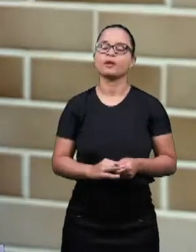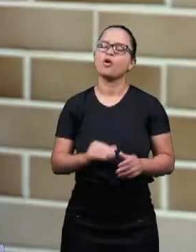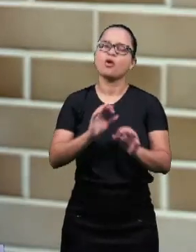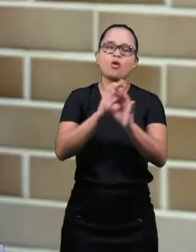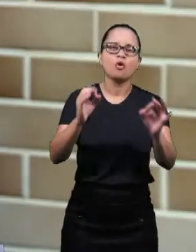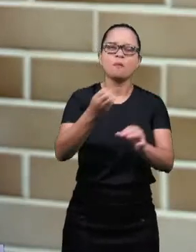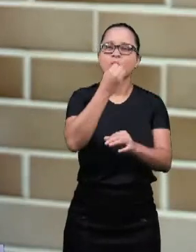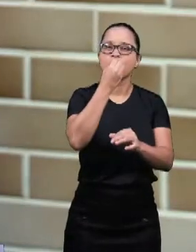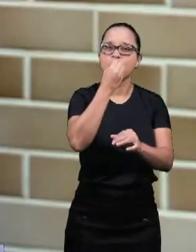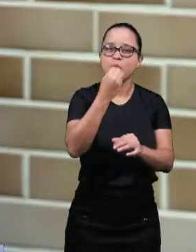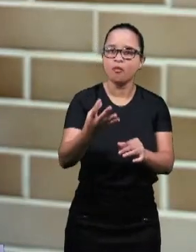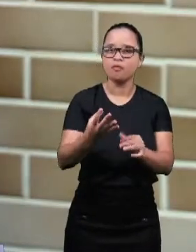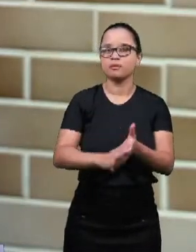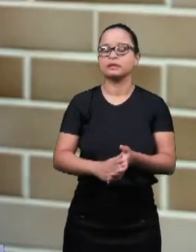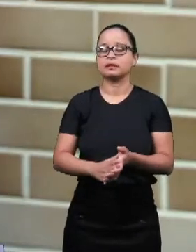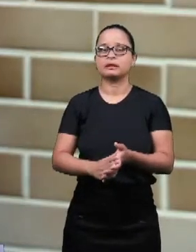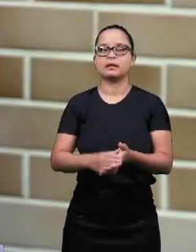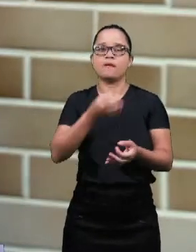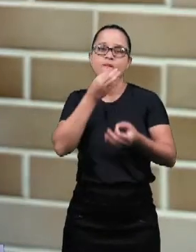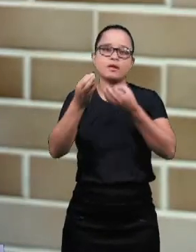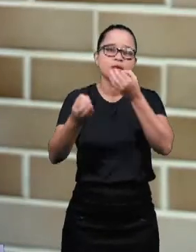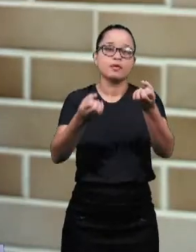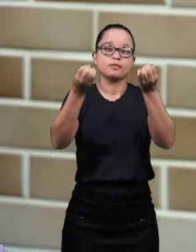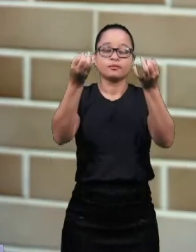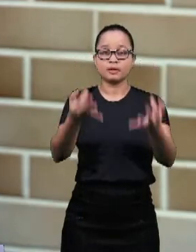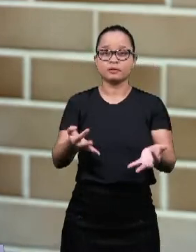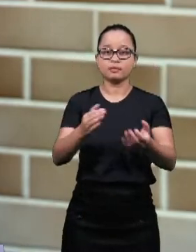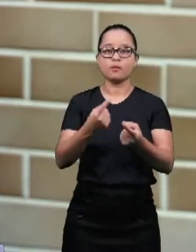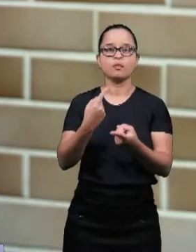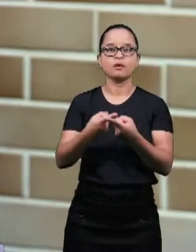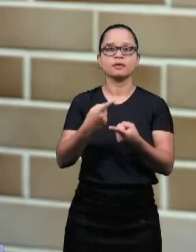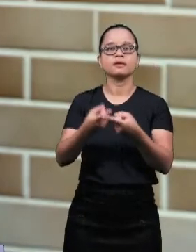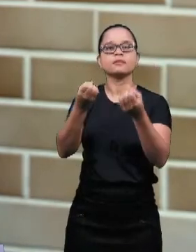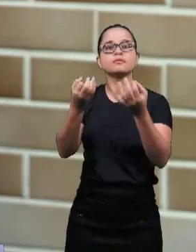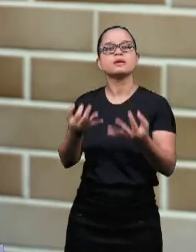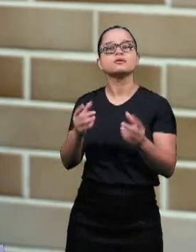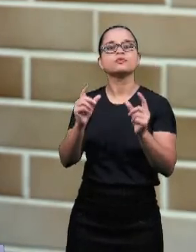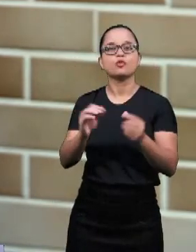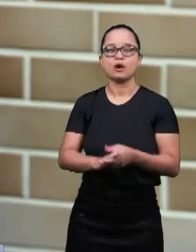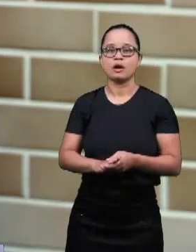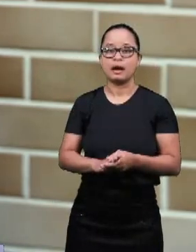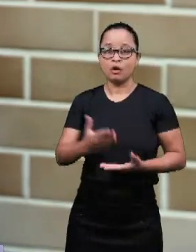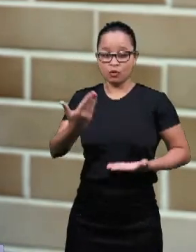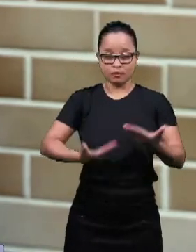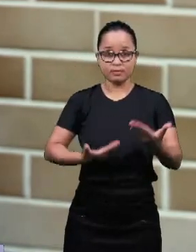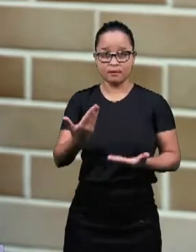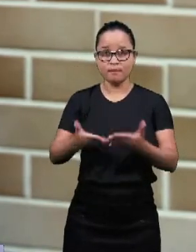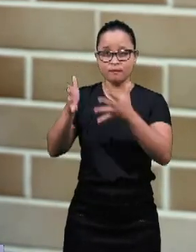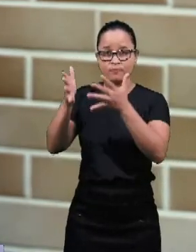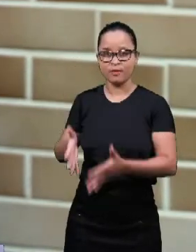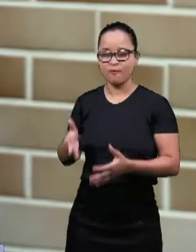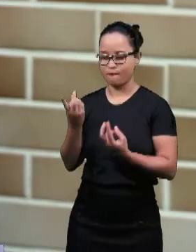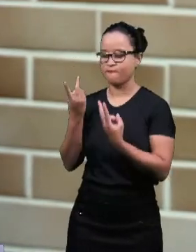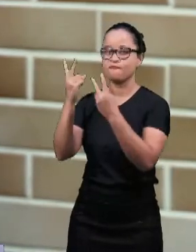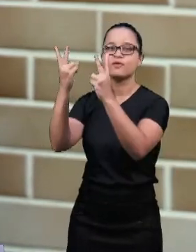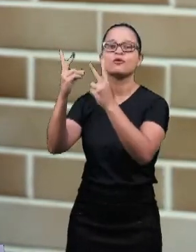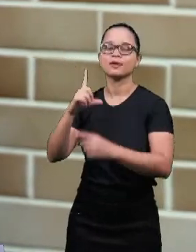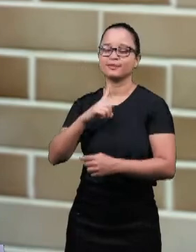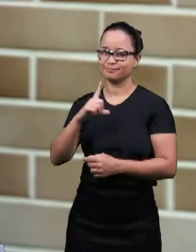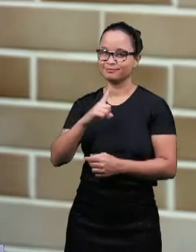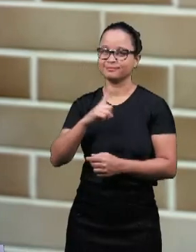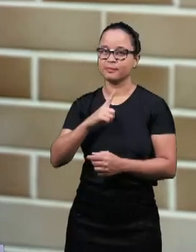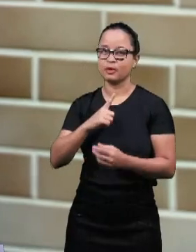com relação à sua expressão de que a igreja é vitoriosa através do